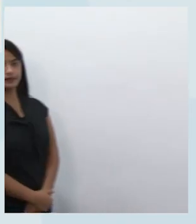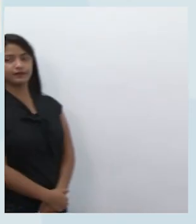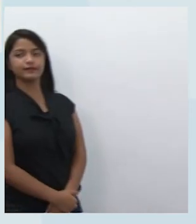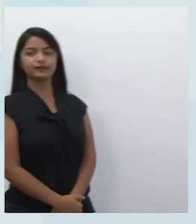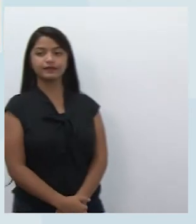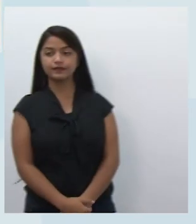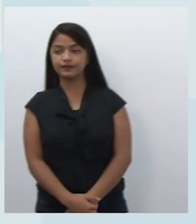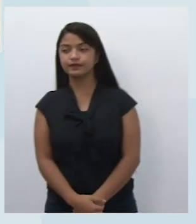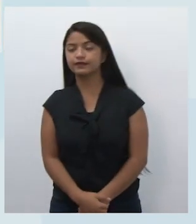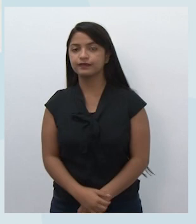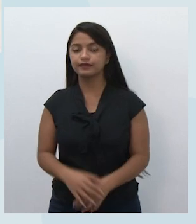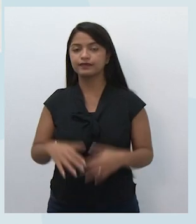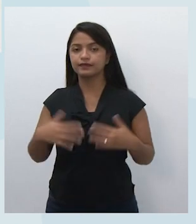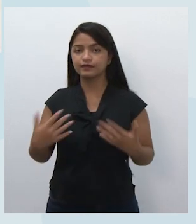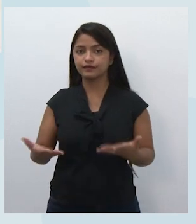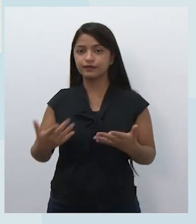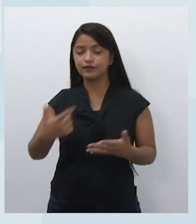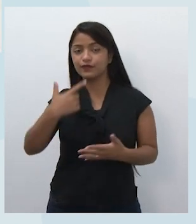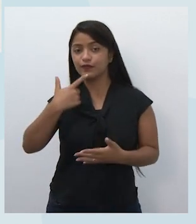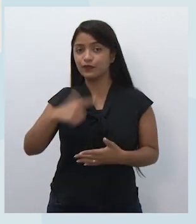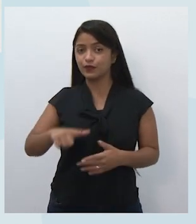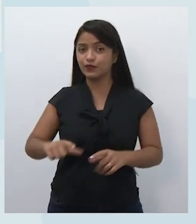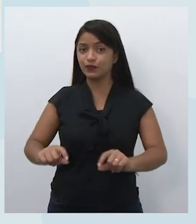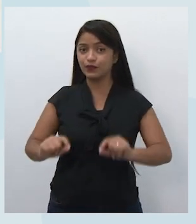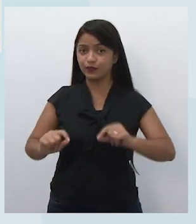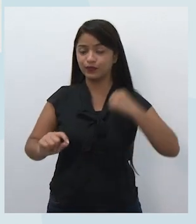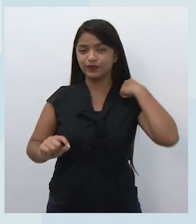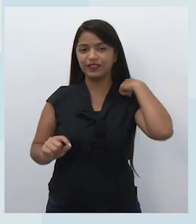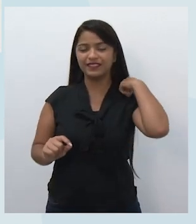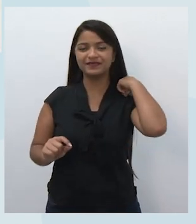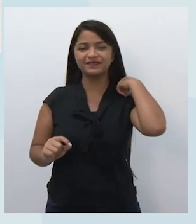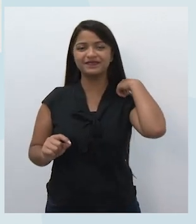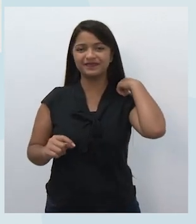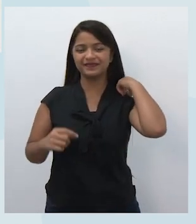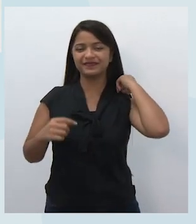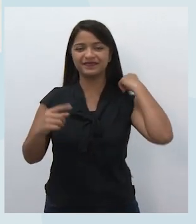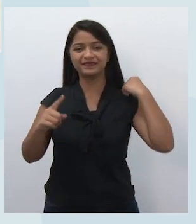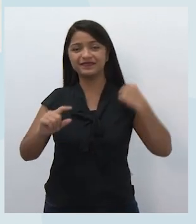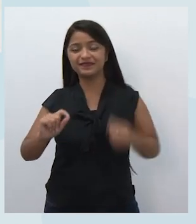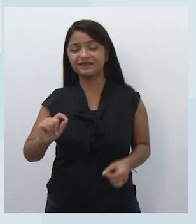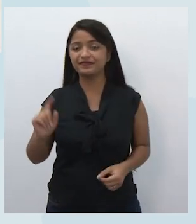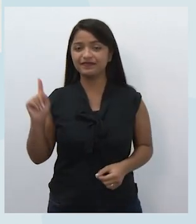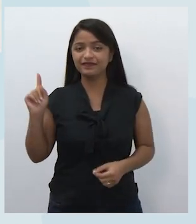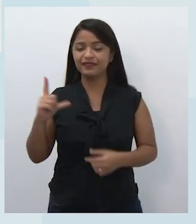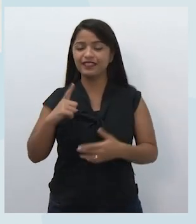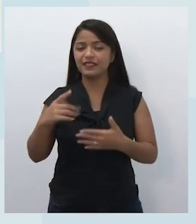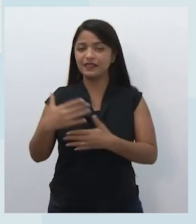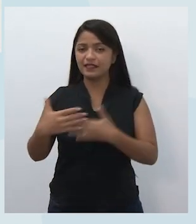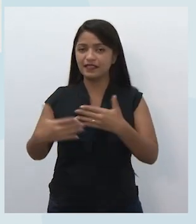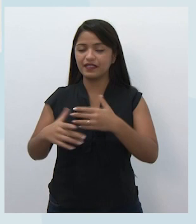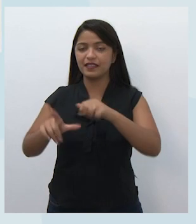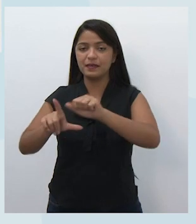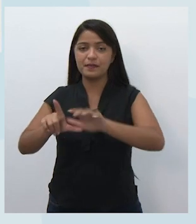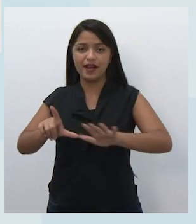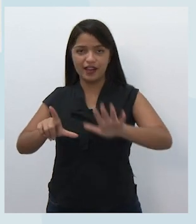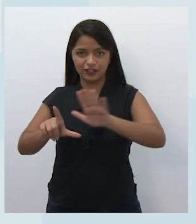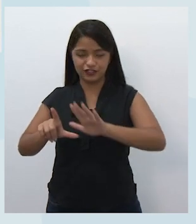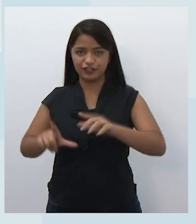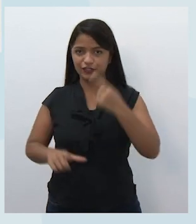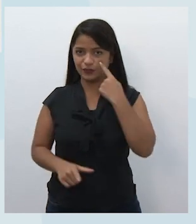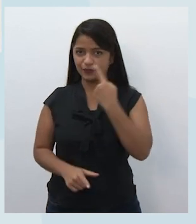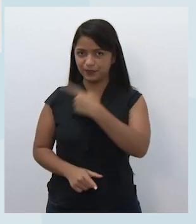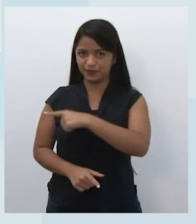A língua inglesa, ele traz aqui algumas imagens, né,